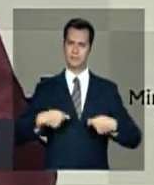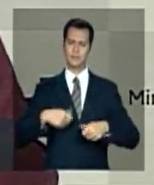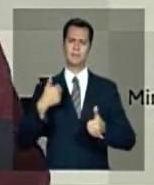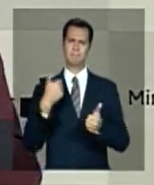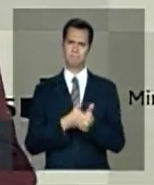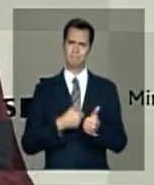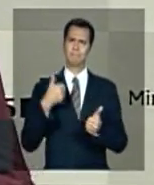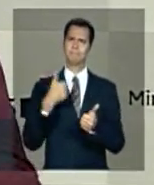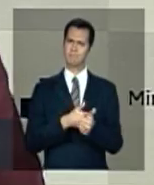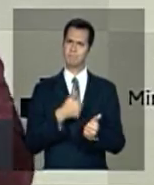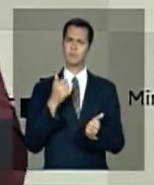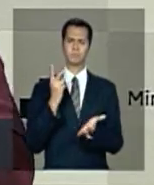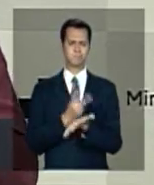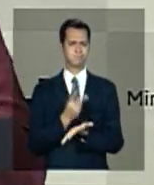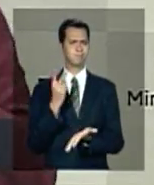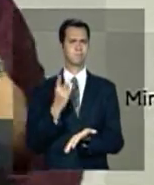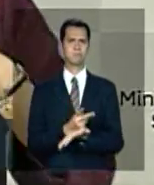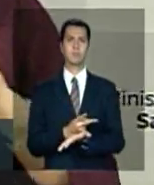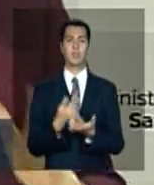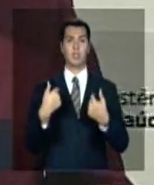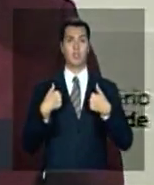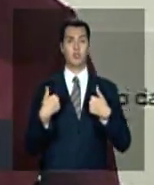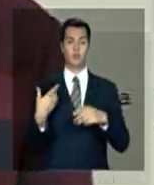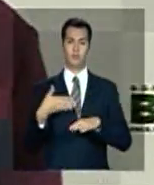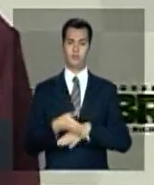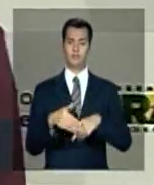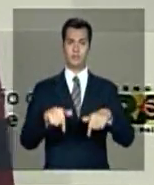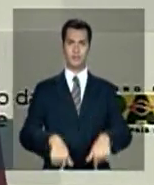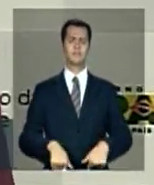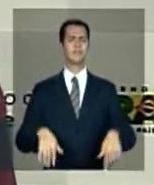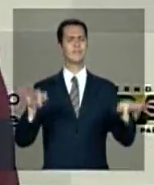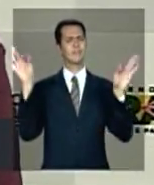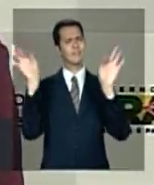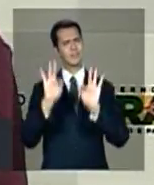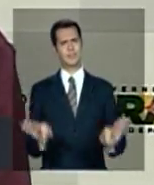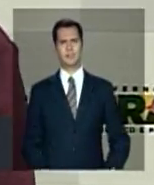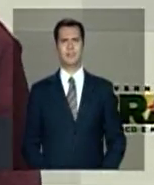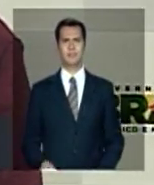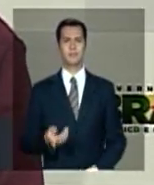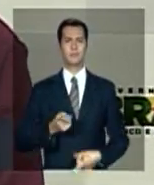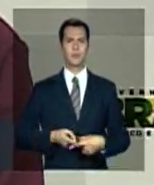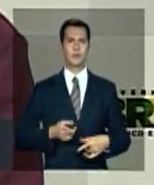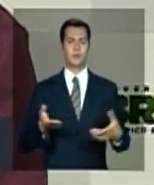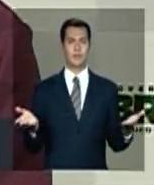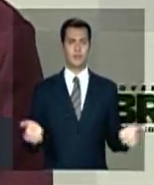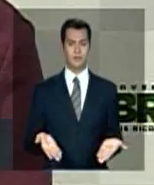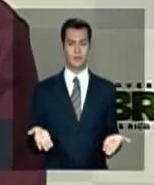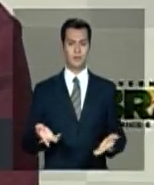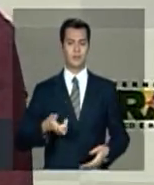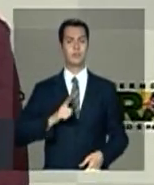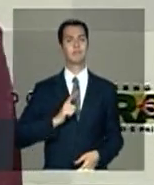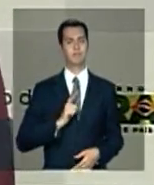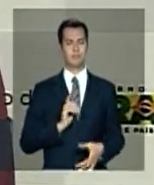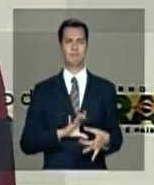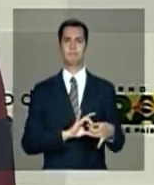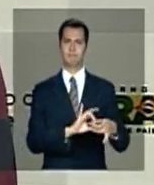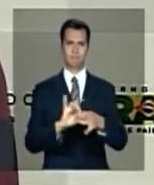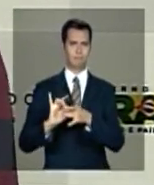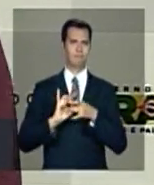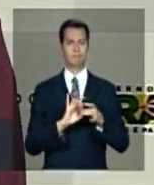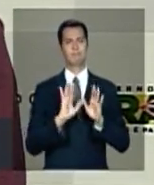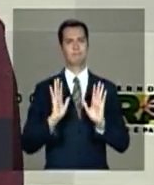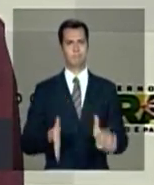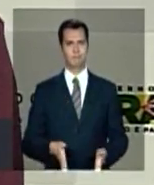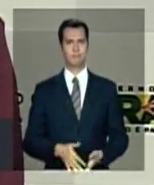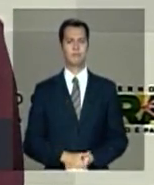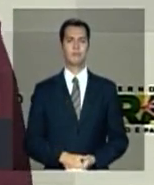de forma sistemática Então eu estou aqui muito feliz muito feliz porque nós temos essa parceria